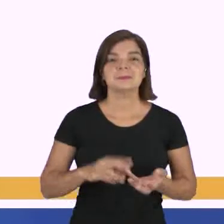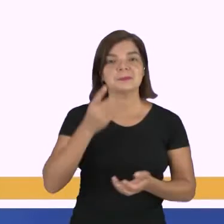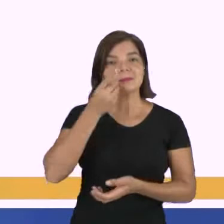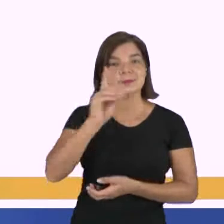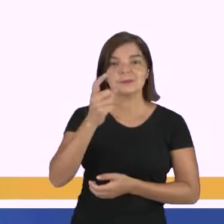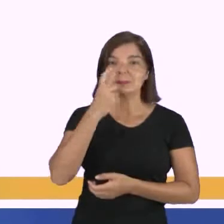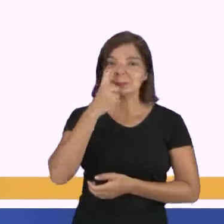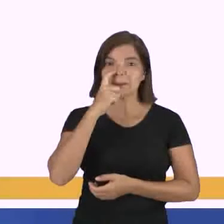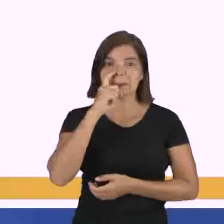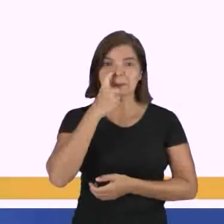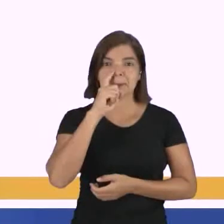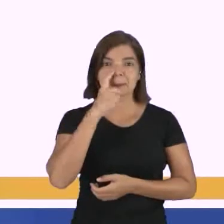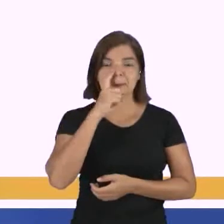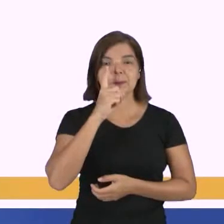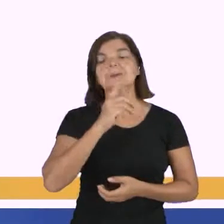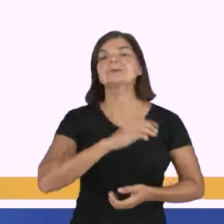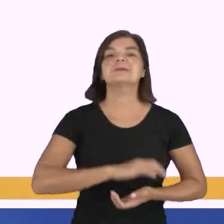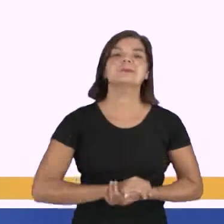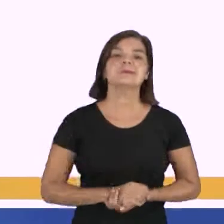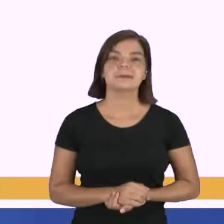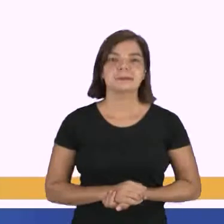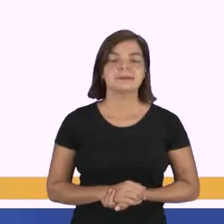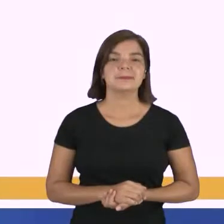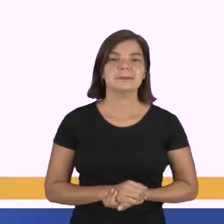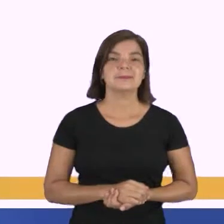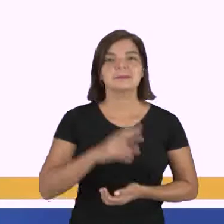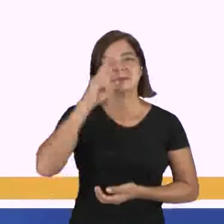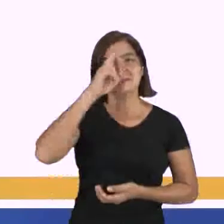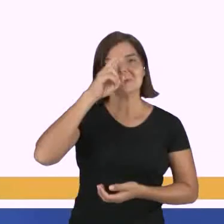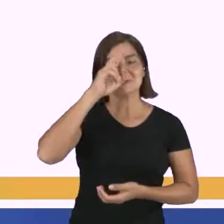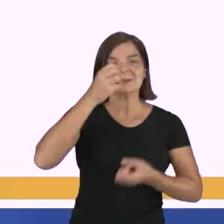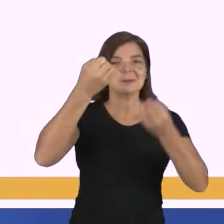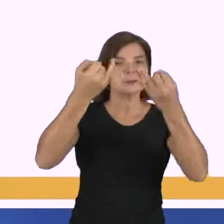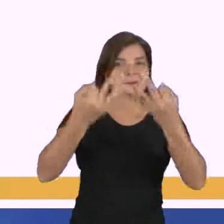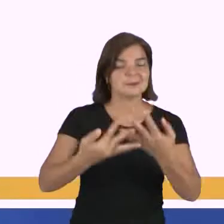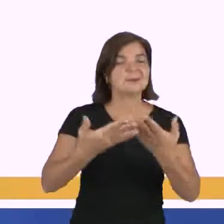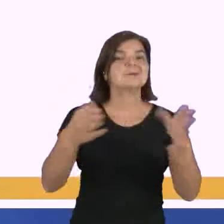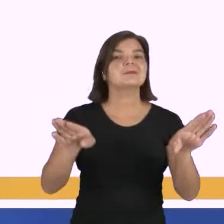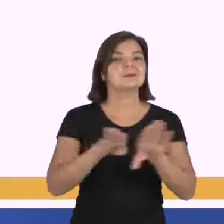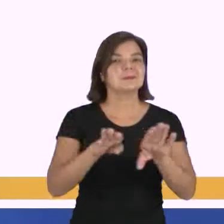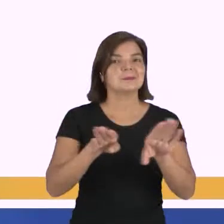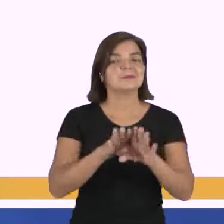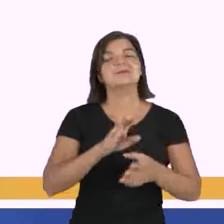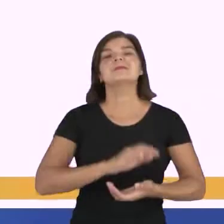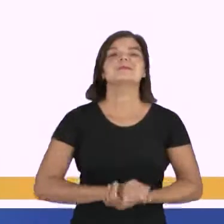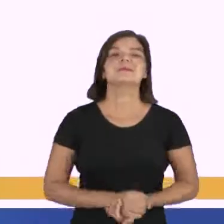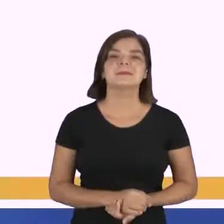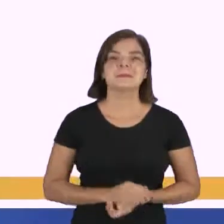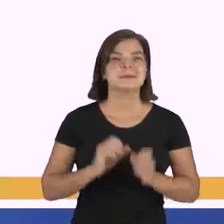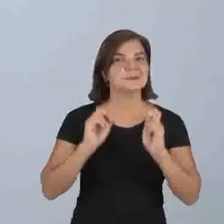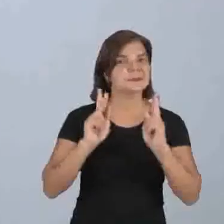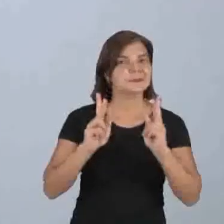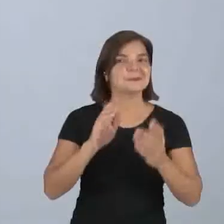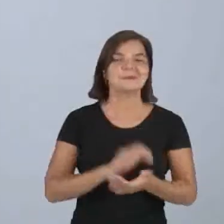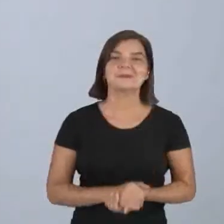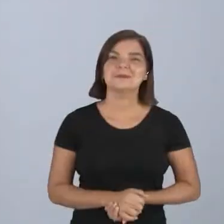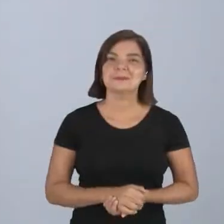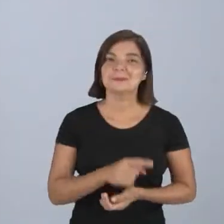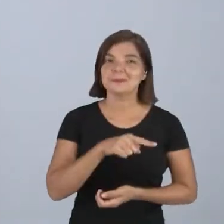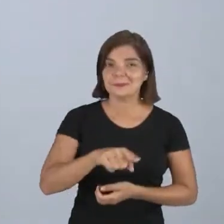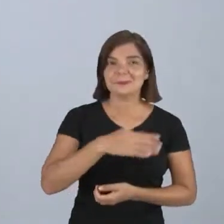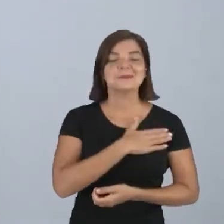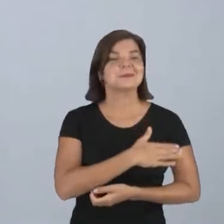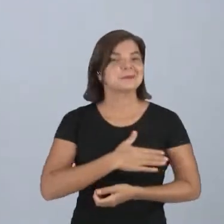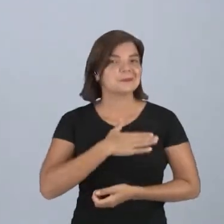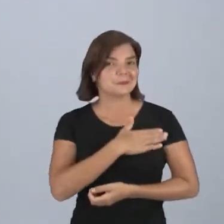último, o Jack-o'-lantern, toda aquela história que a gente viu da lenda irlandesa, se refere ao Halloween, ok? Espero que vocês